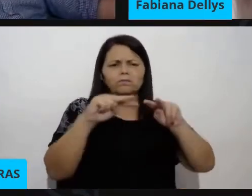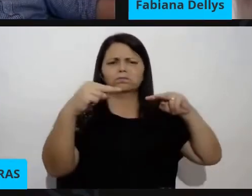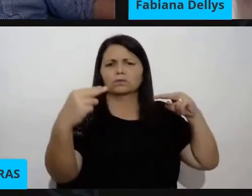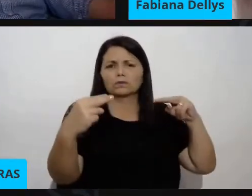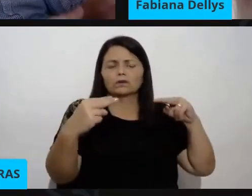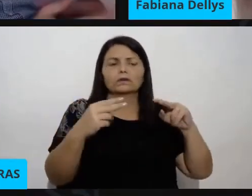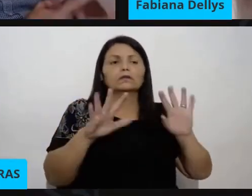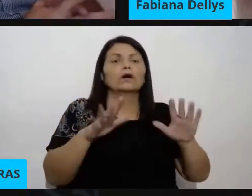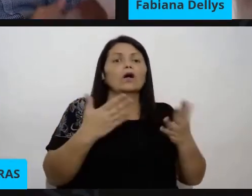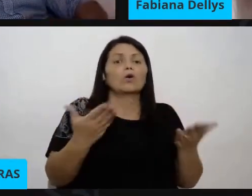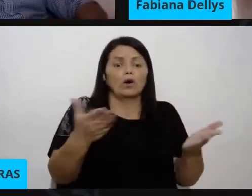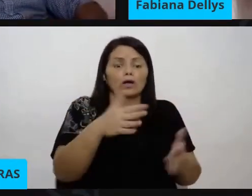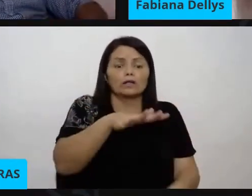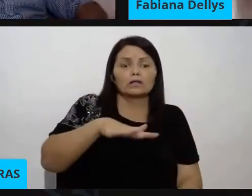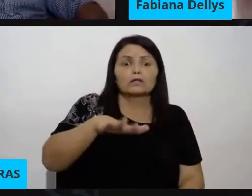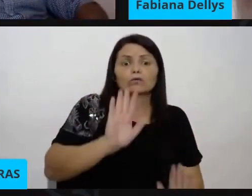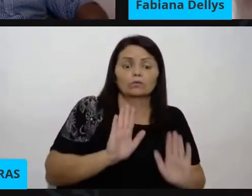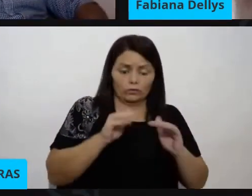autista.